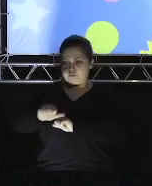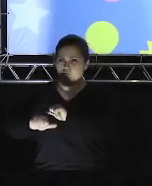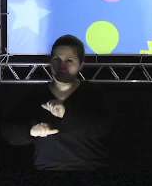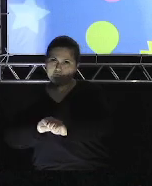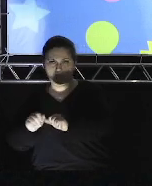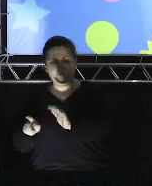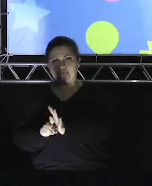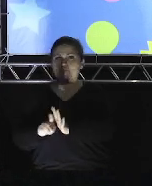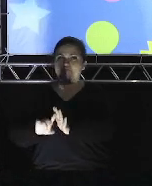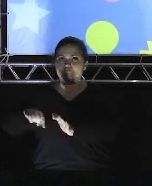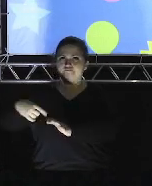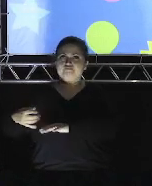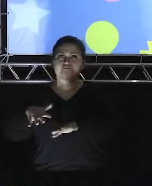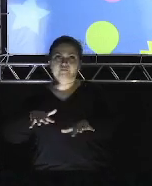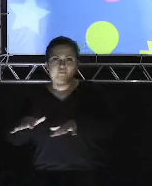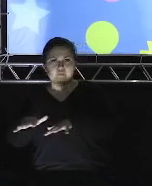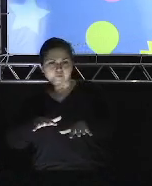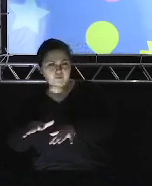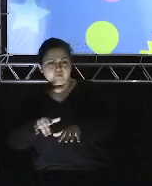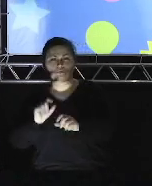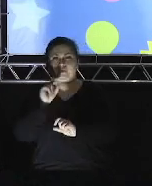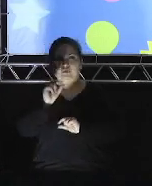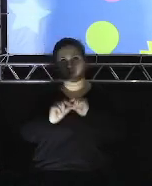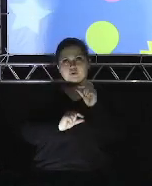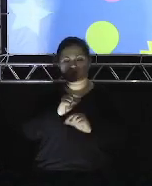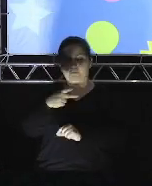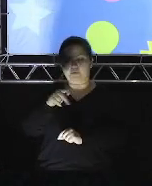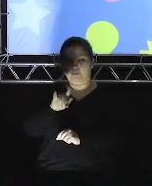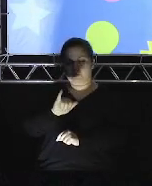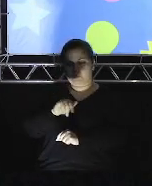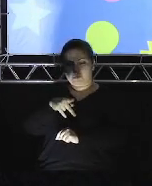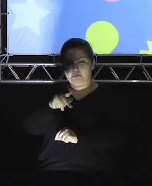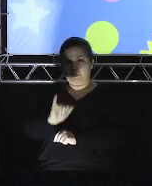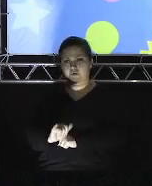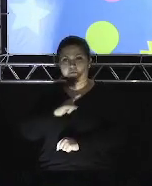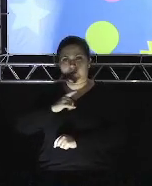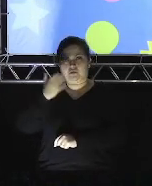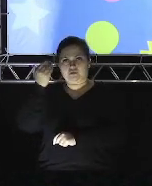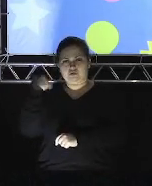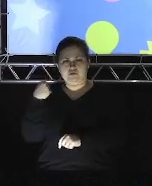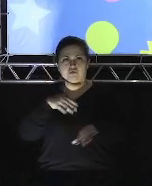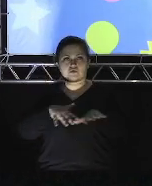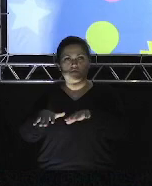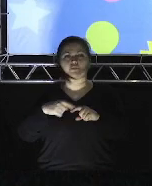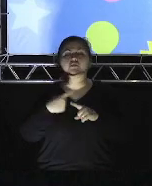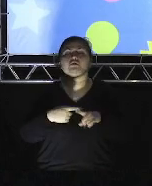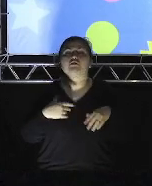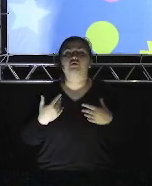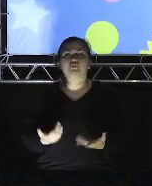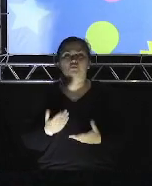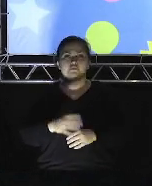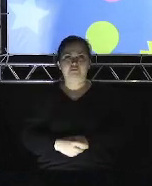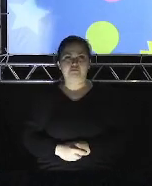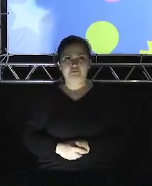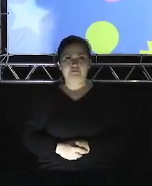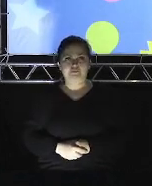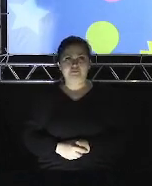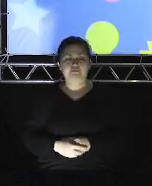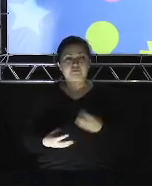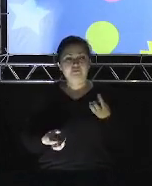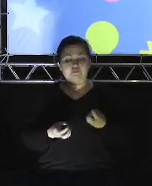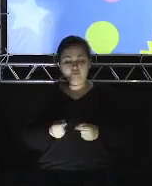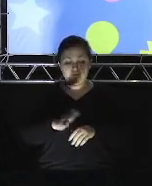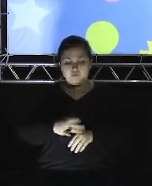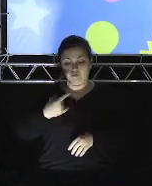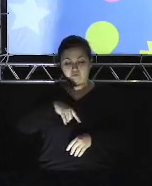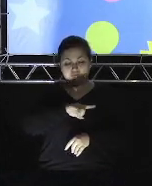a gente está fazendo um movimento que era um pouco do que o PicPay tinha de atuação. Por quê? Quanto mais